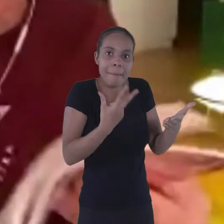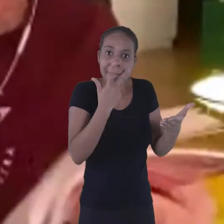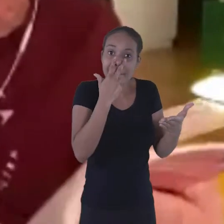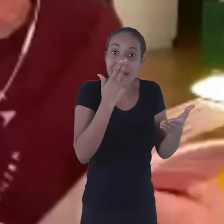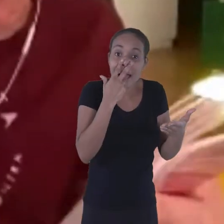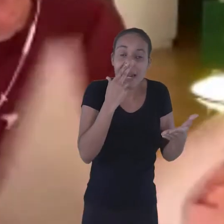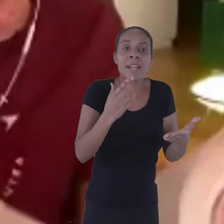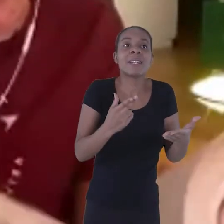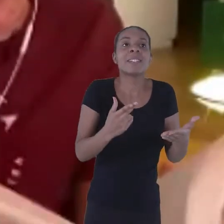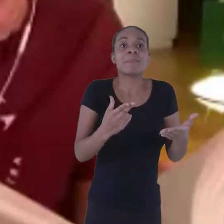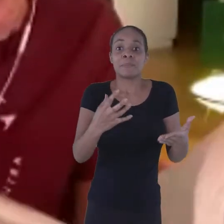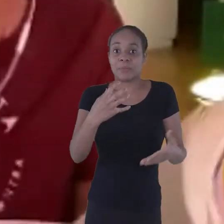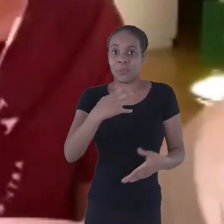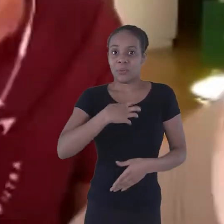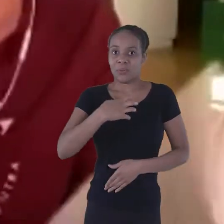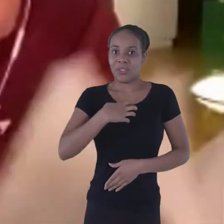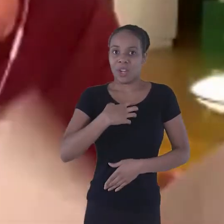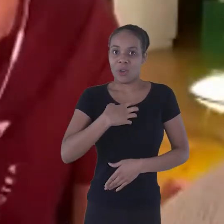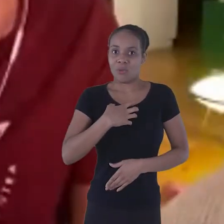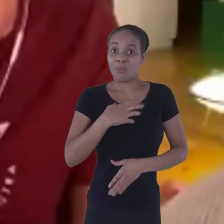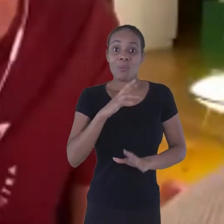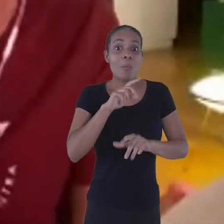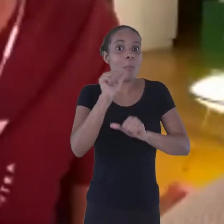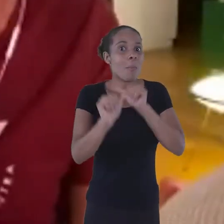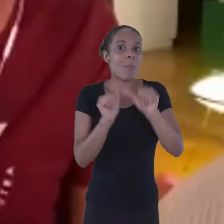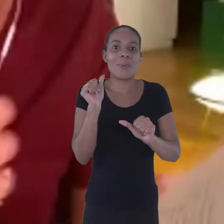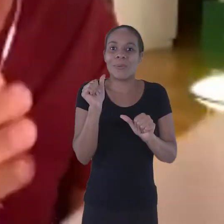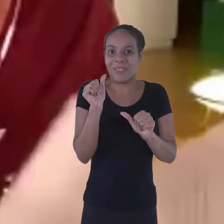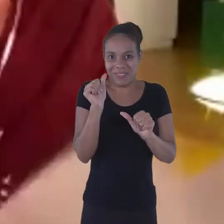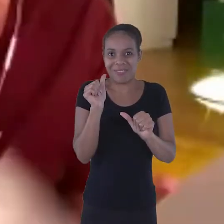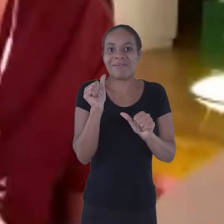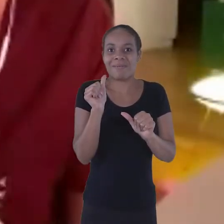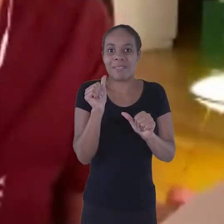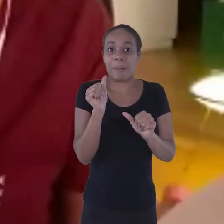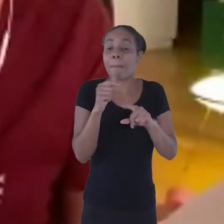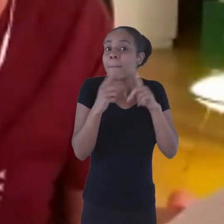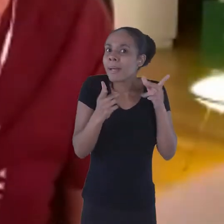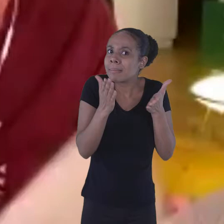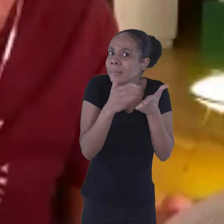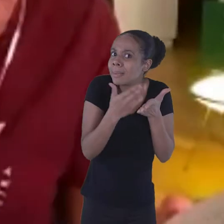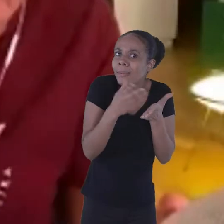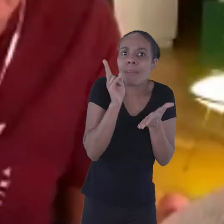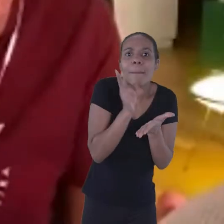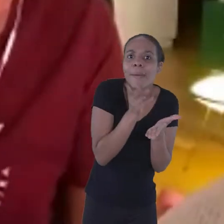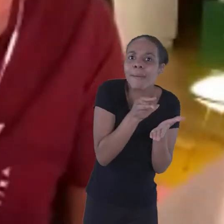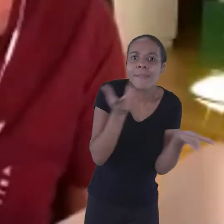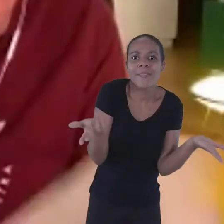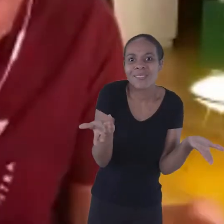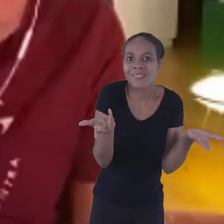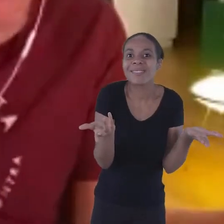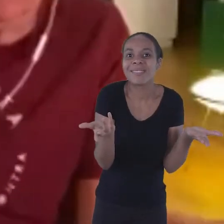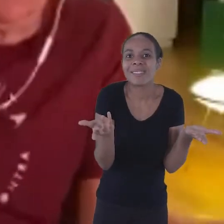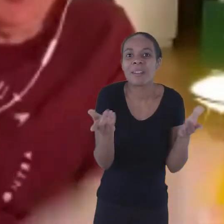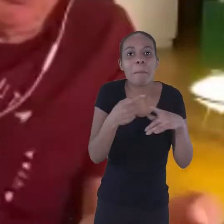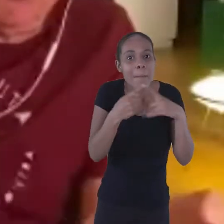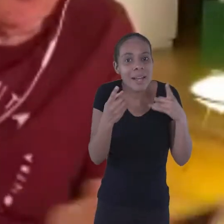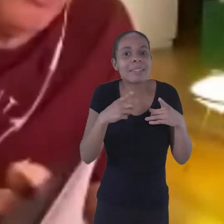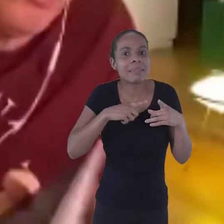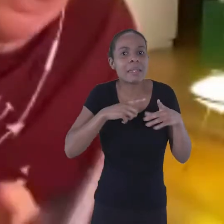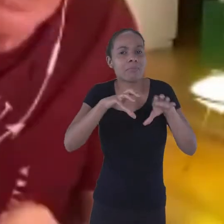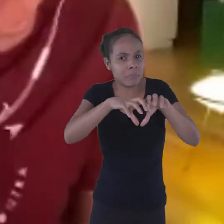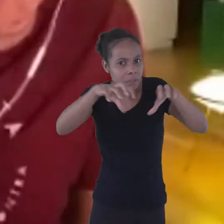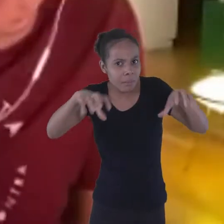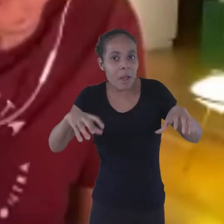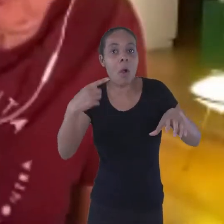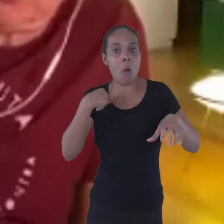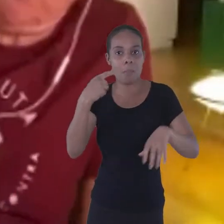muda. E é o mesmo livro, né? Os dois são o mesmo, sendo que há essa divisão clara. Eu vou